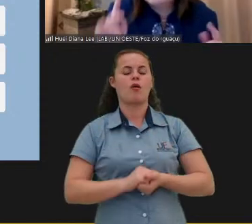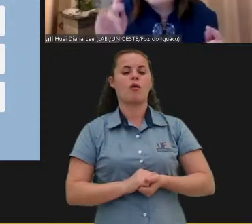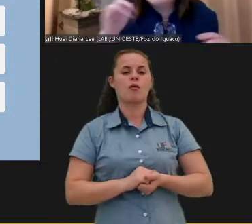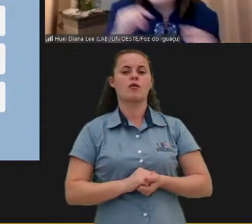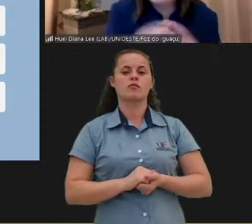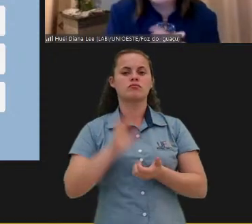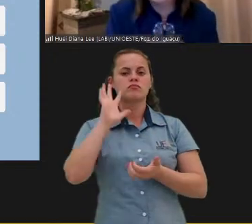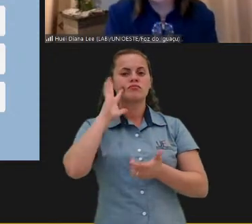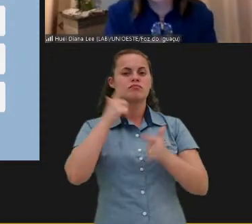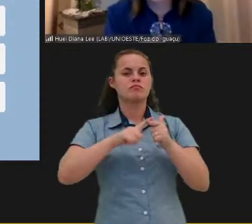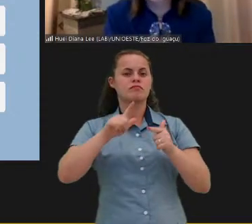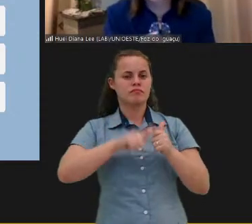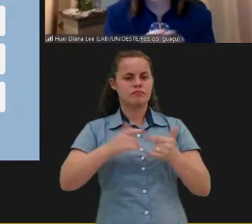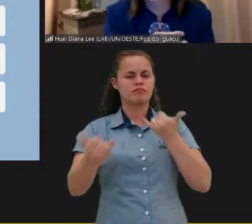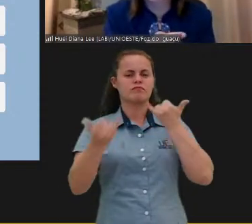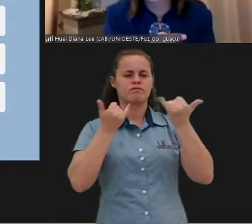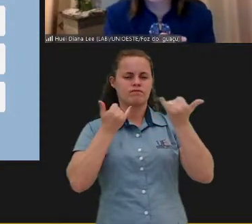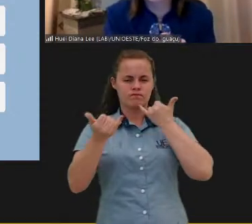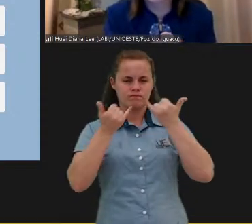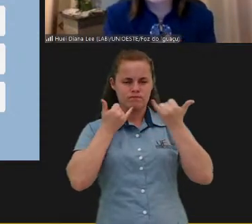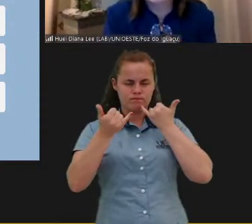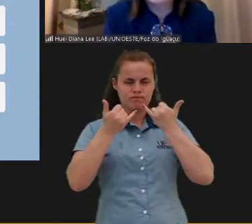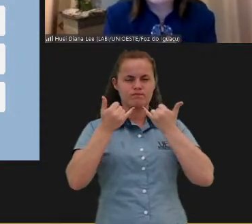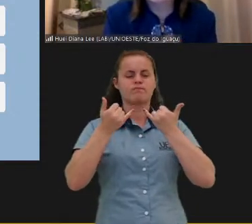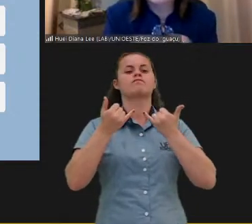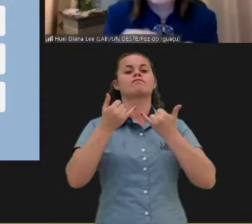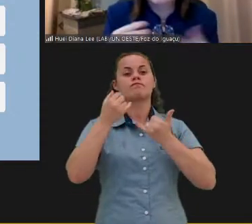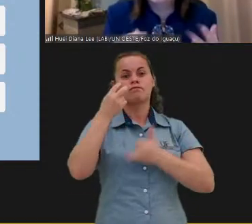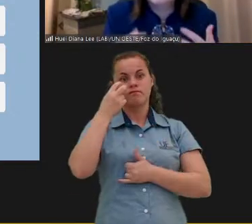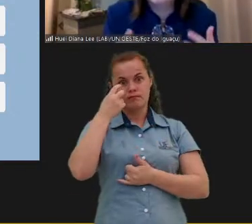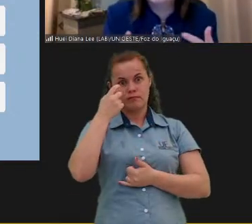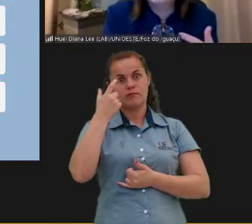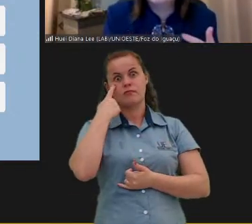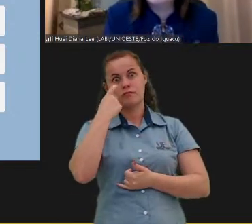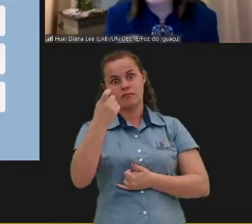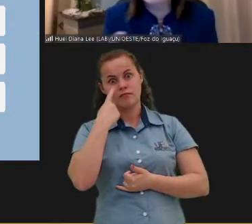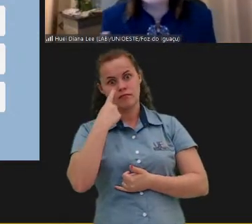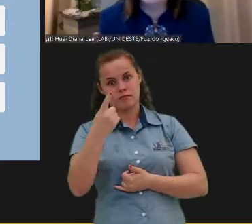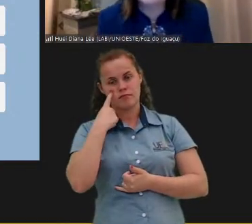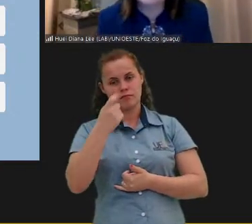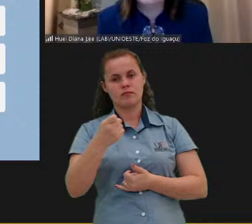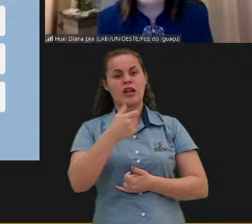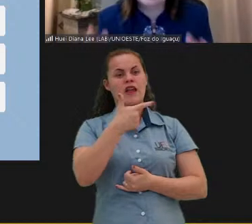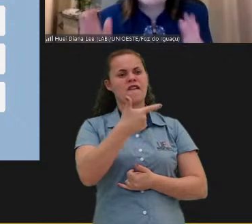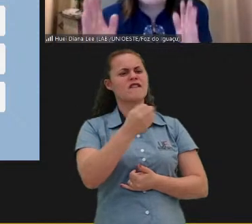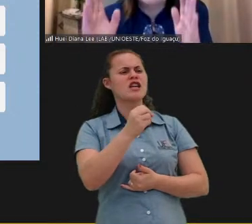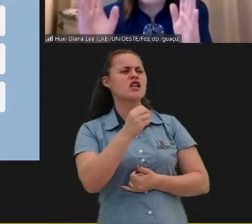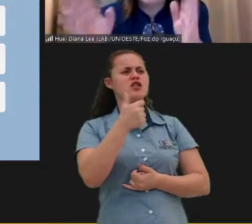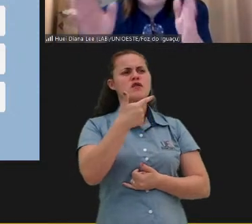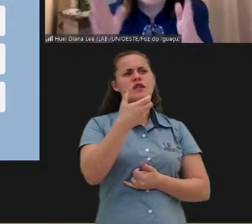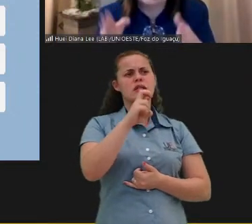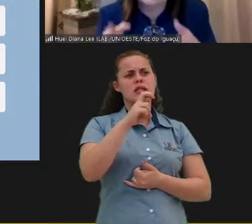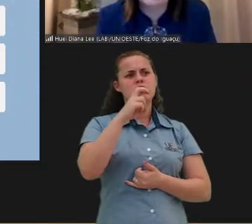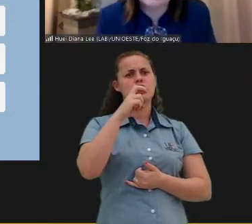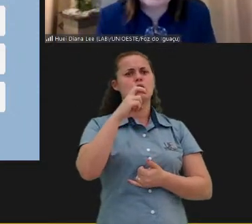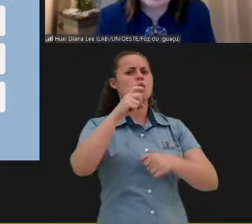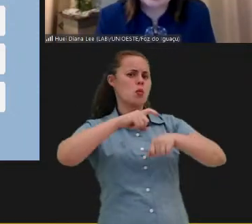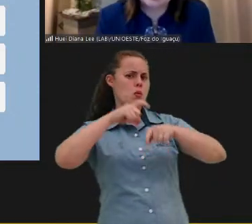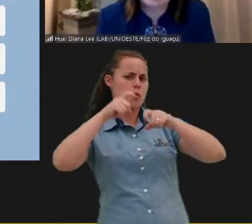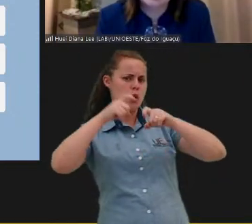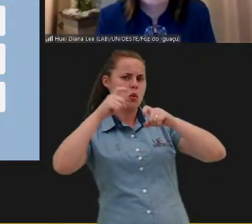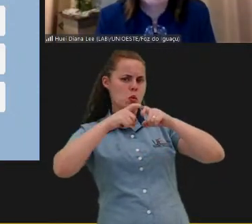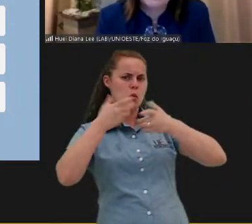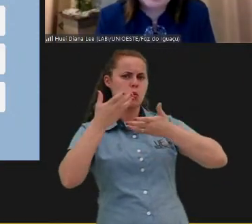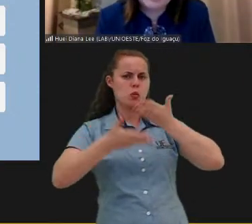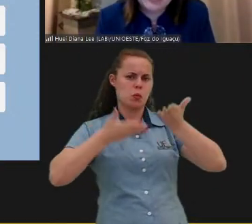Um dado bastante interessante num levantamento que fizeram é que numa consulta de 20 a 25 minutos entre o médico e o